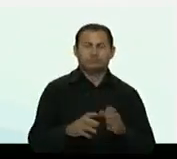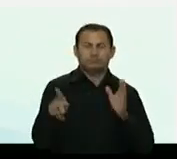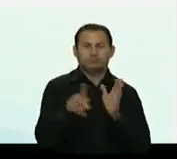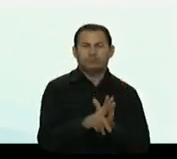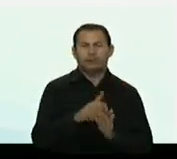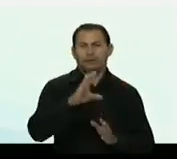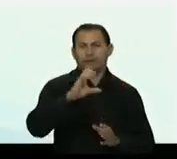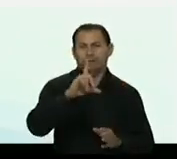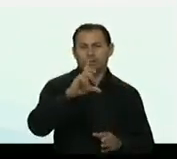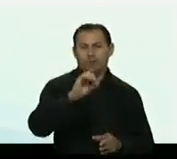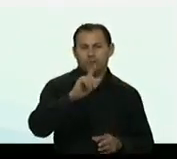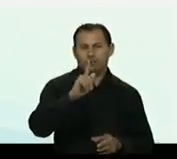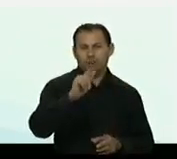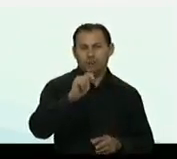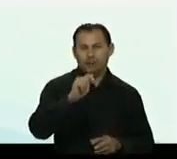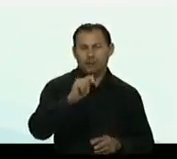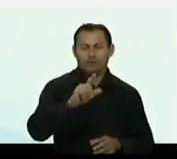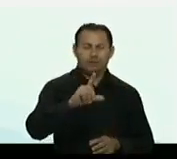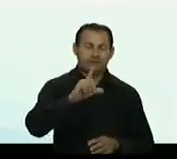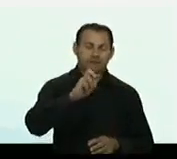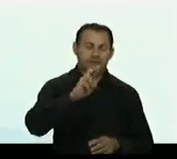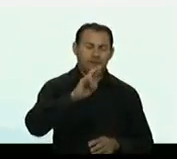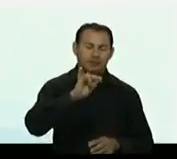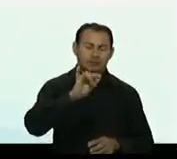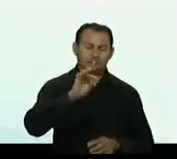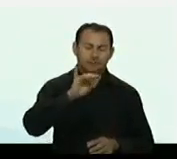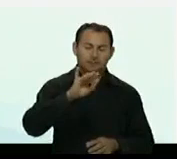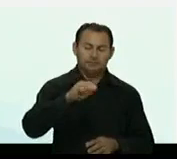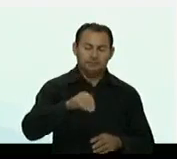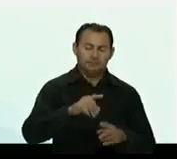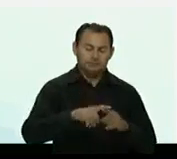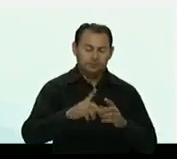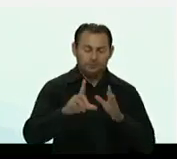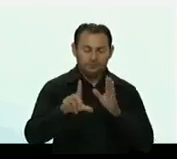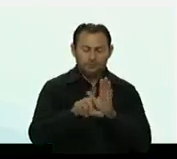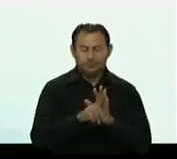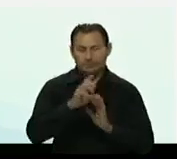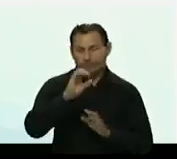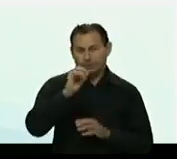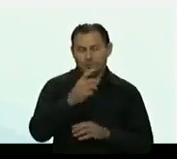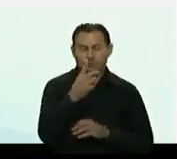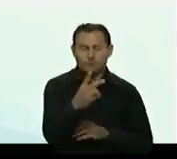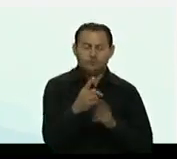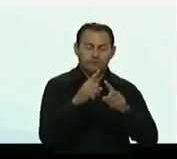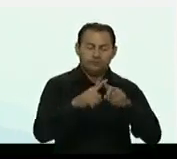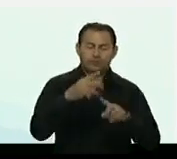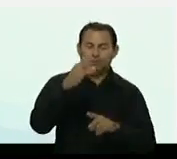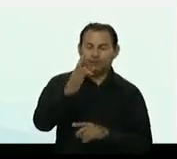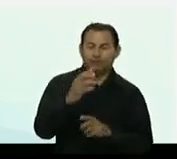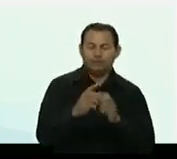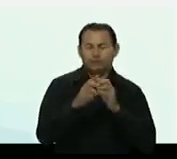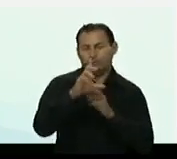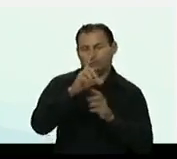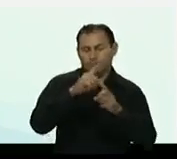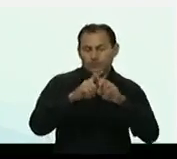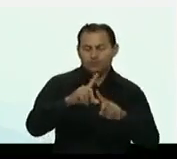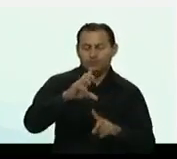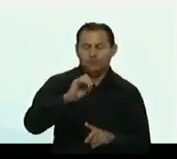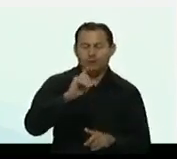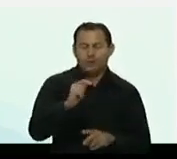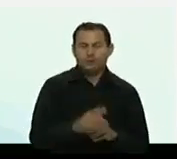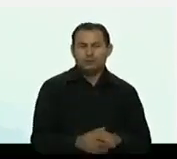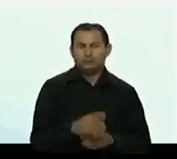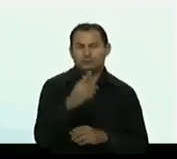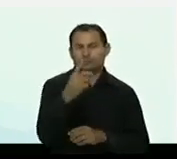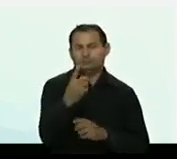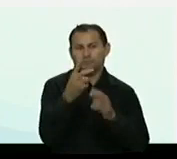propriedades do logaritmo, nós teremos log de 2 é igual a t vezes log de